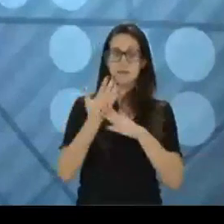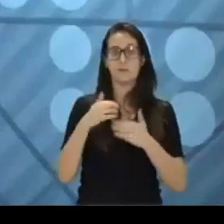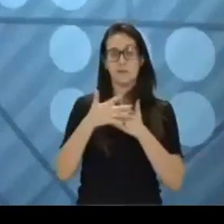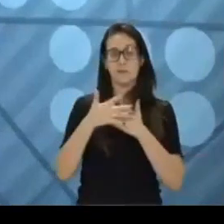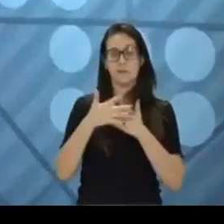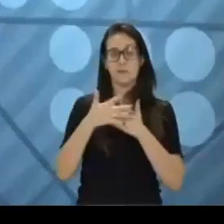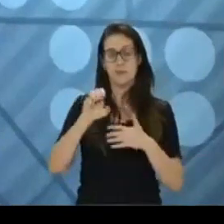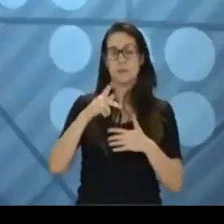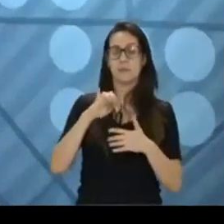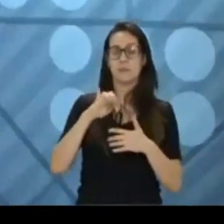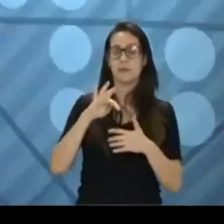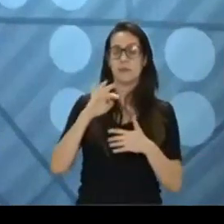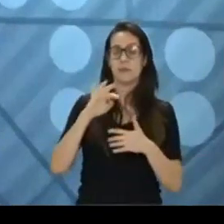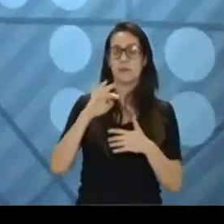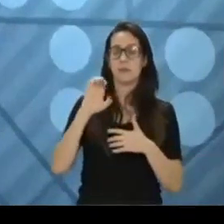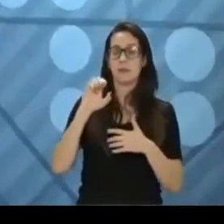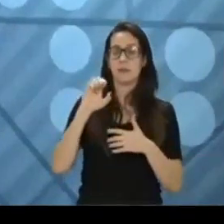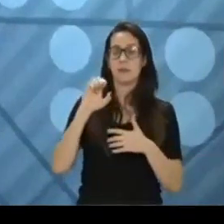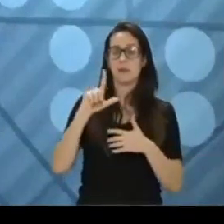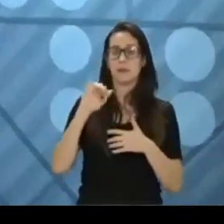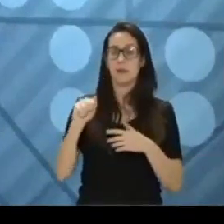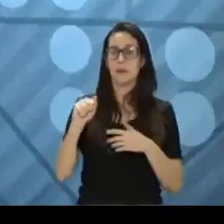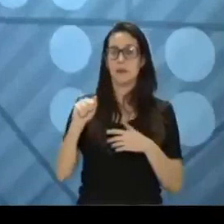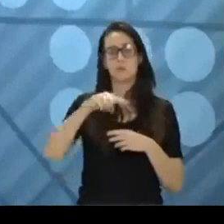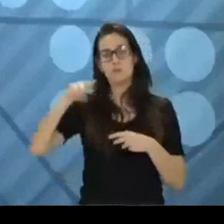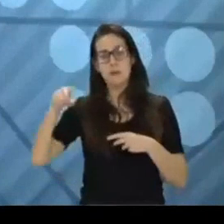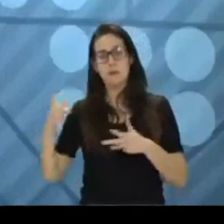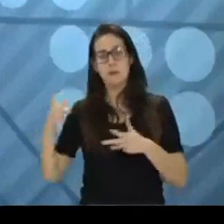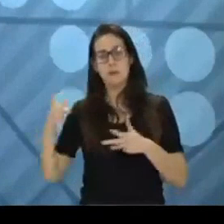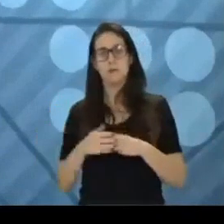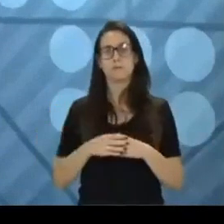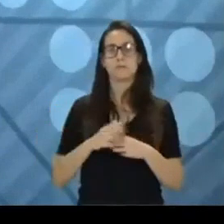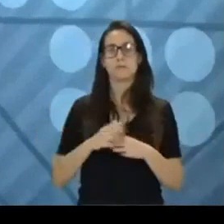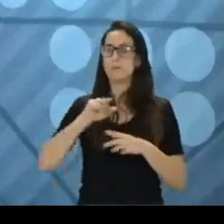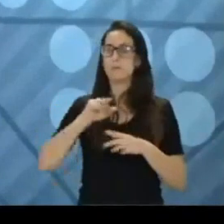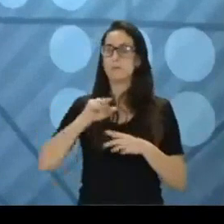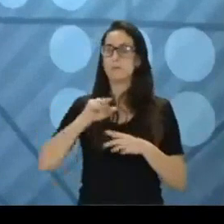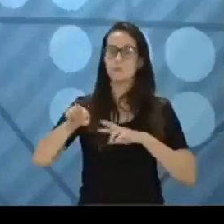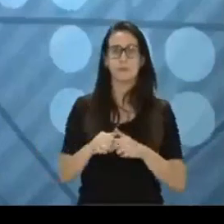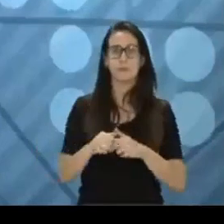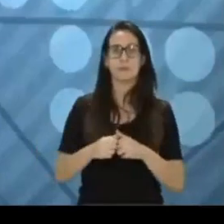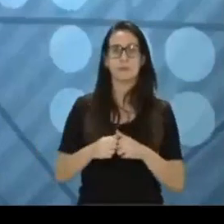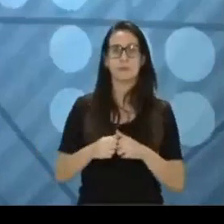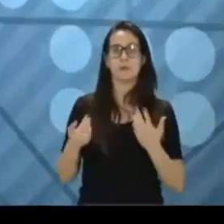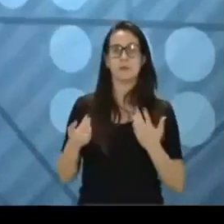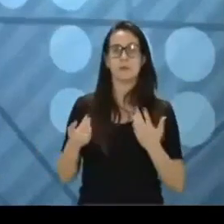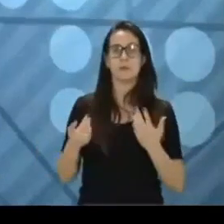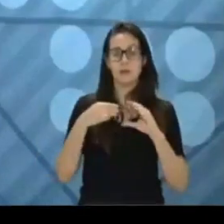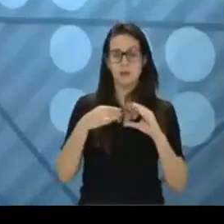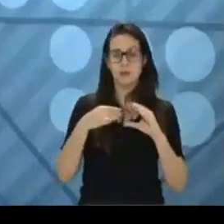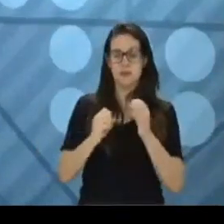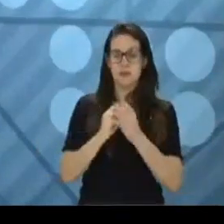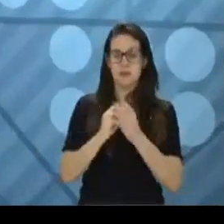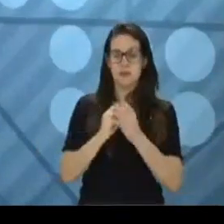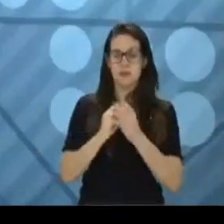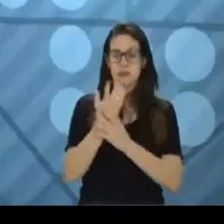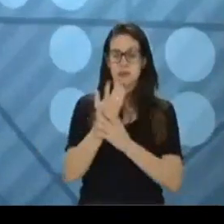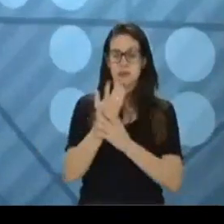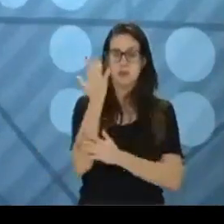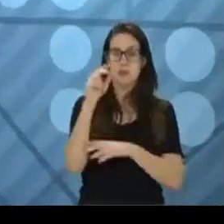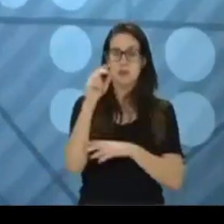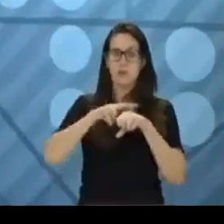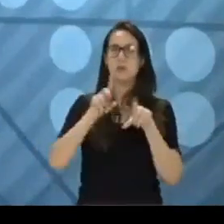tecido epitelial, estratificado, vimos ali a formação do tecido conjuntivo. Na célula vegetal, da mesma forma, nós vimos